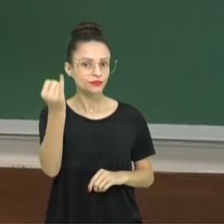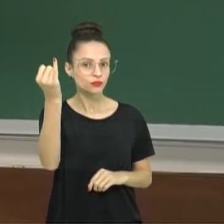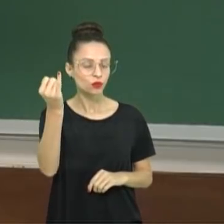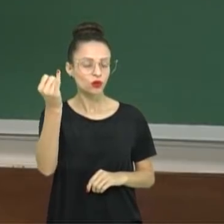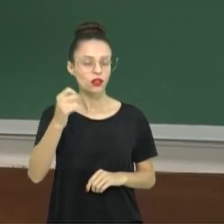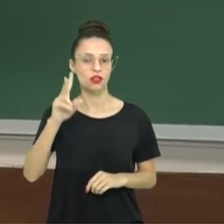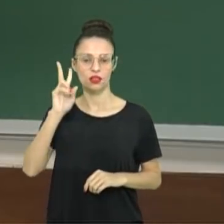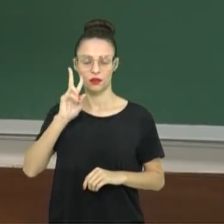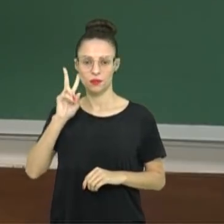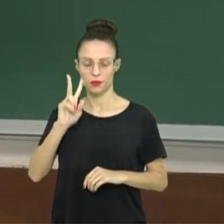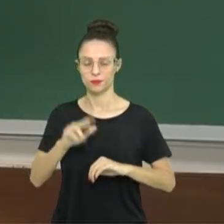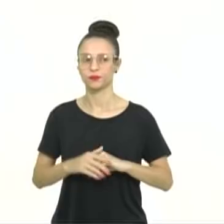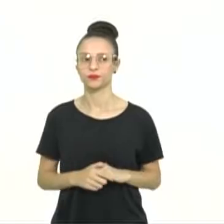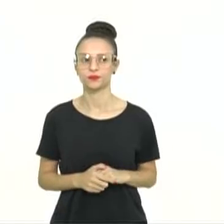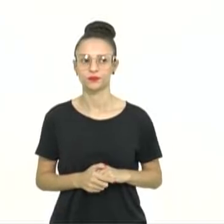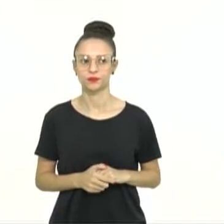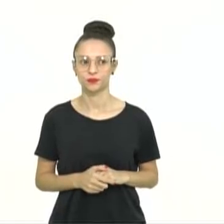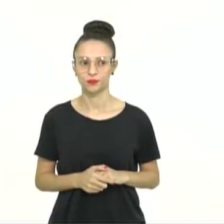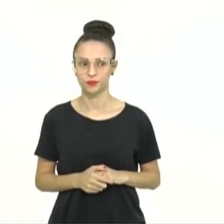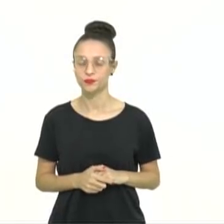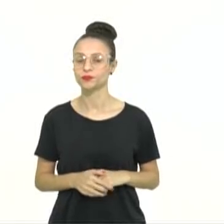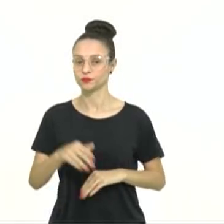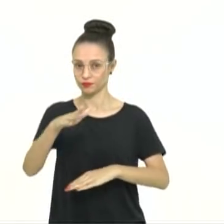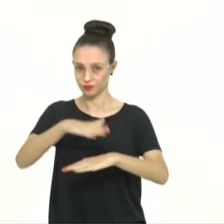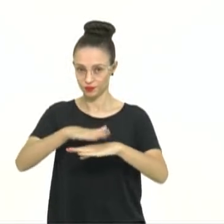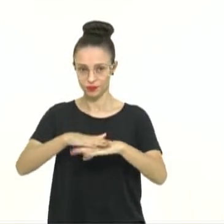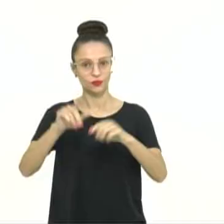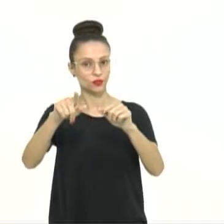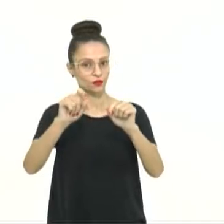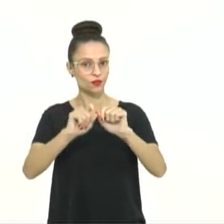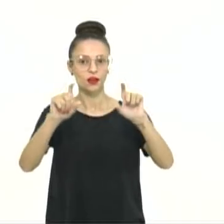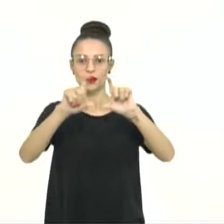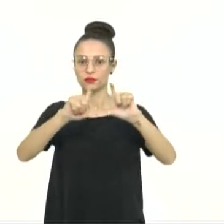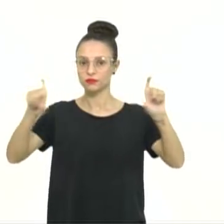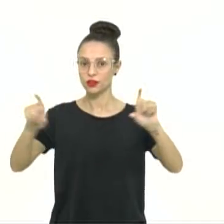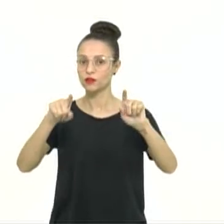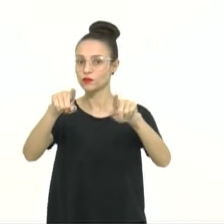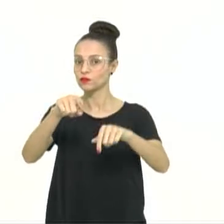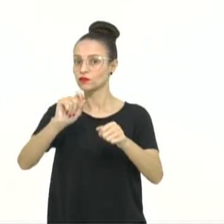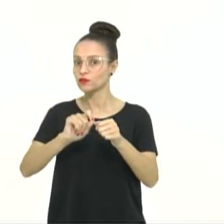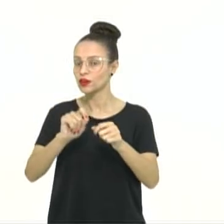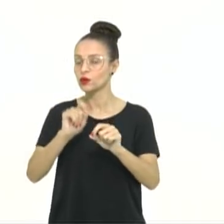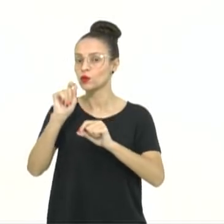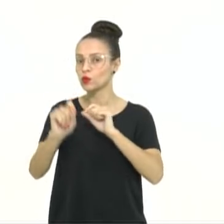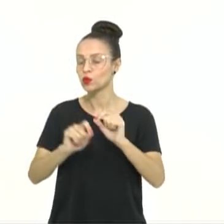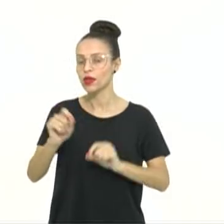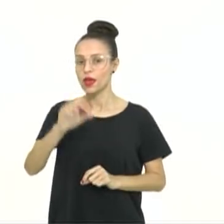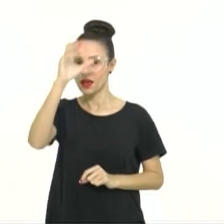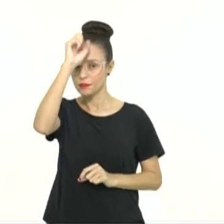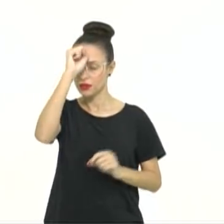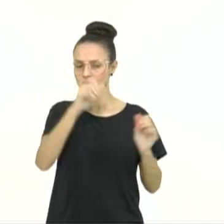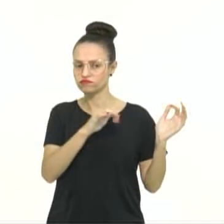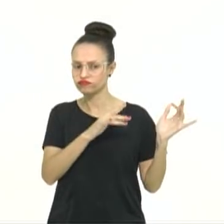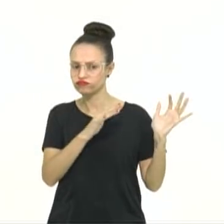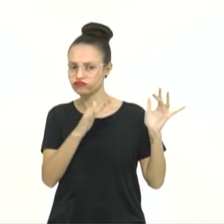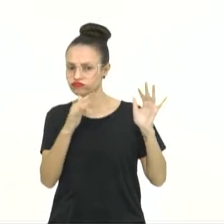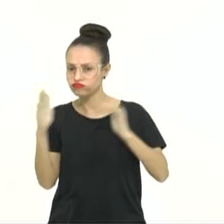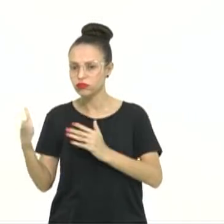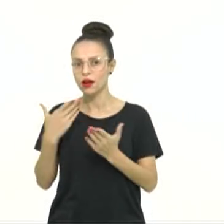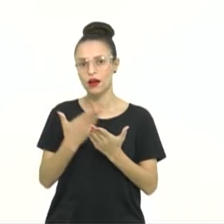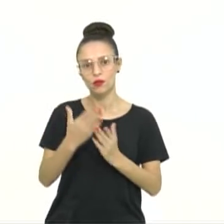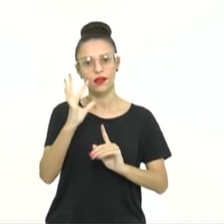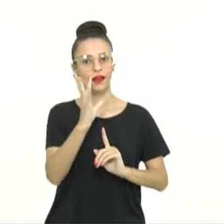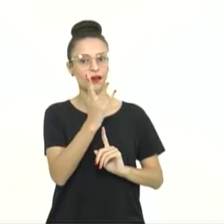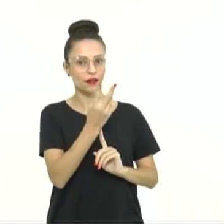Importante lembrar. Na produção da tirinha, vocês terão que contemplar o que aprenderam e desenvolveram nas aulas